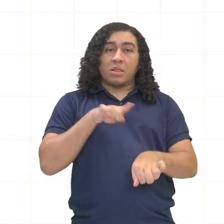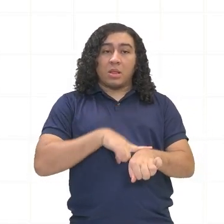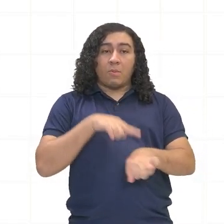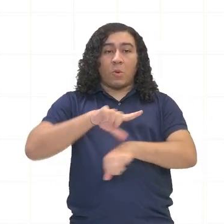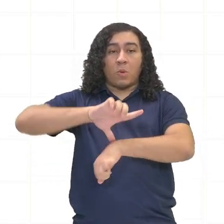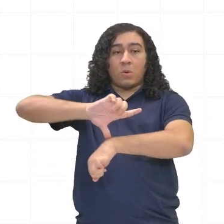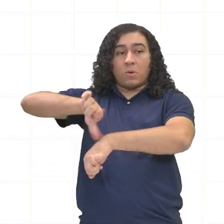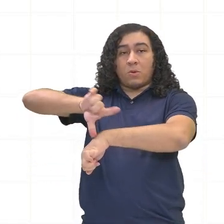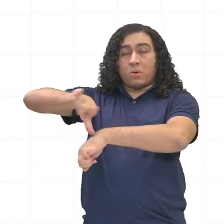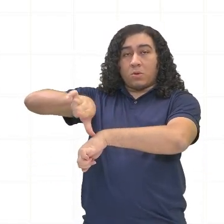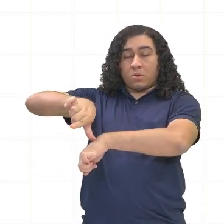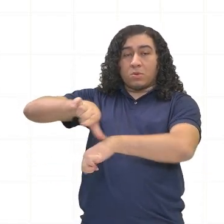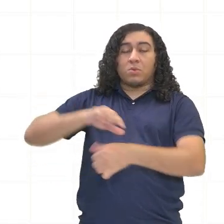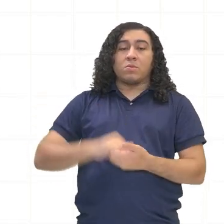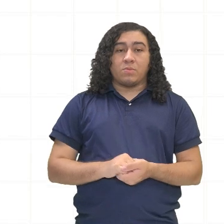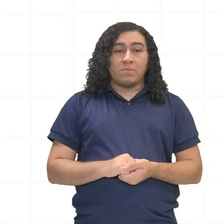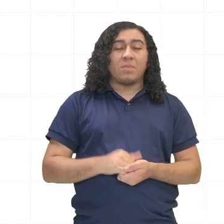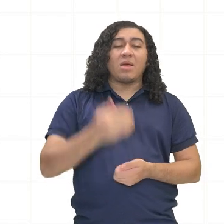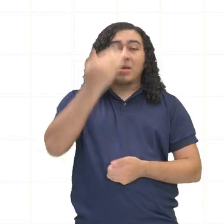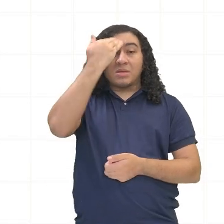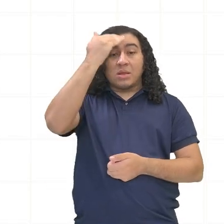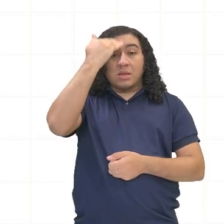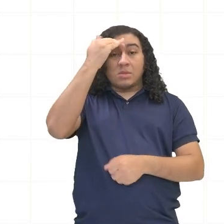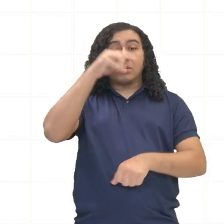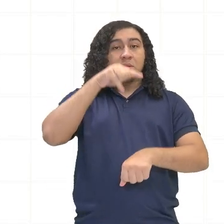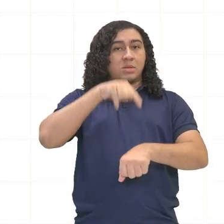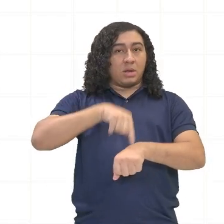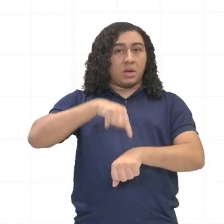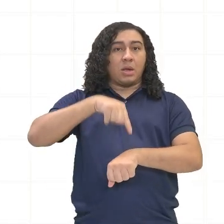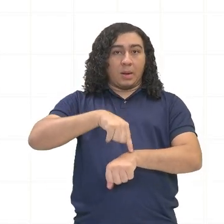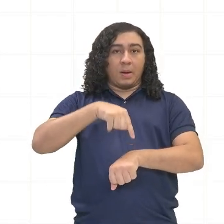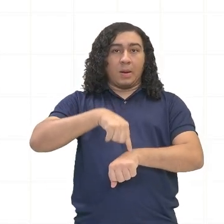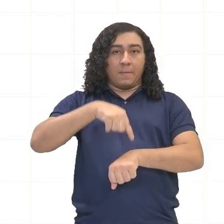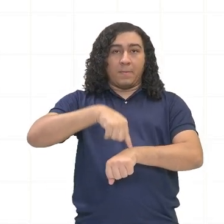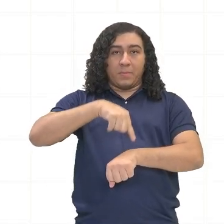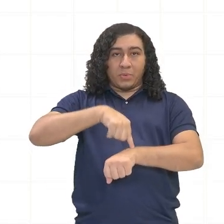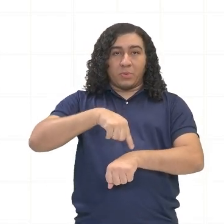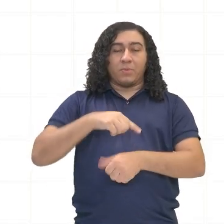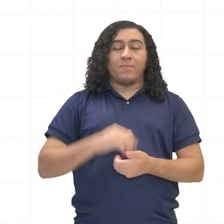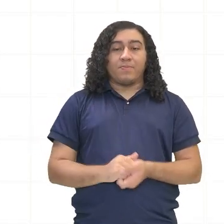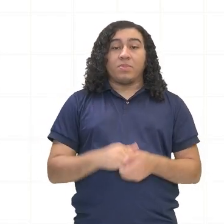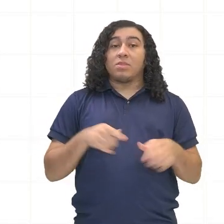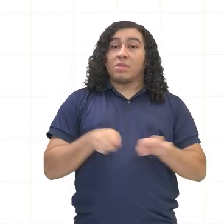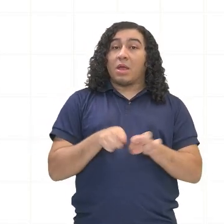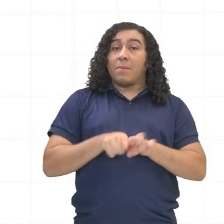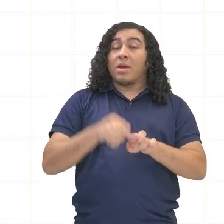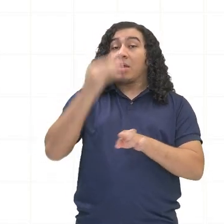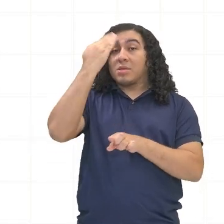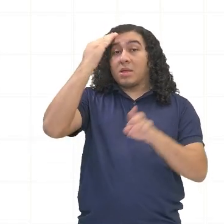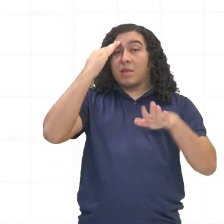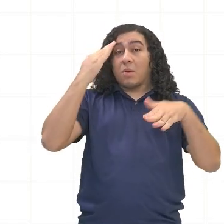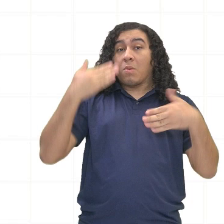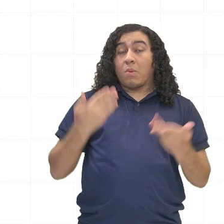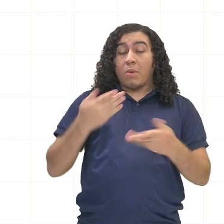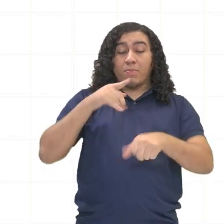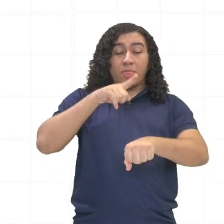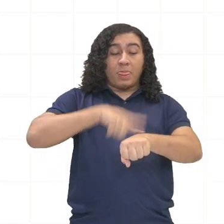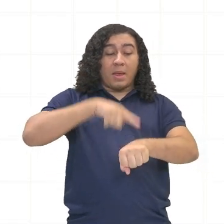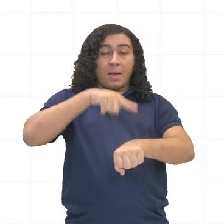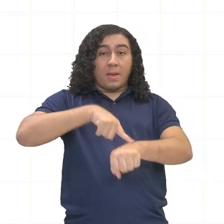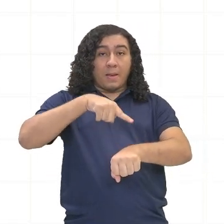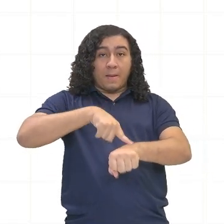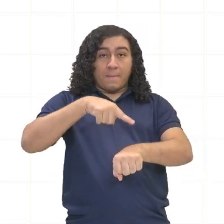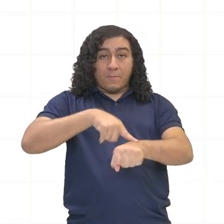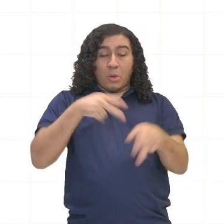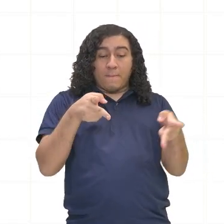o quê? A percepção do tempo, né? E procurar ver, então, que essa percepção de tempo, ela foi